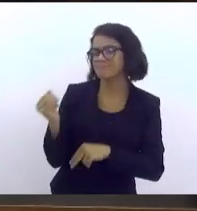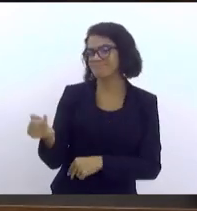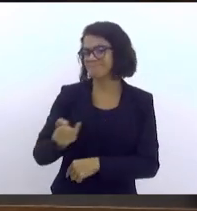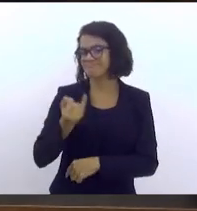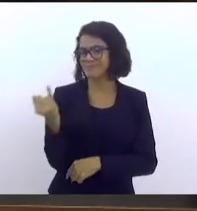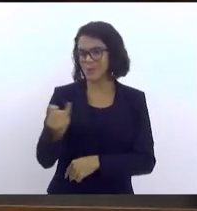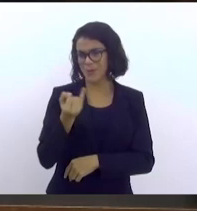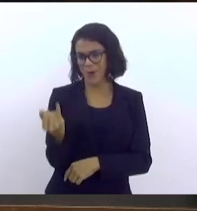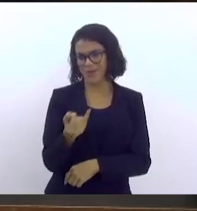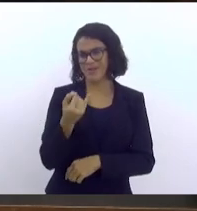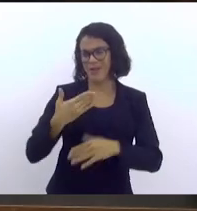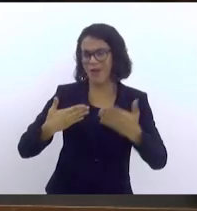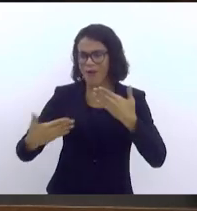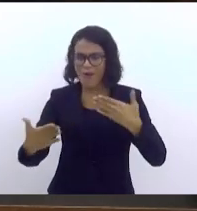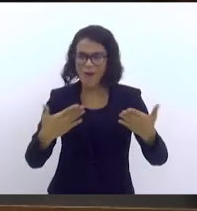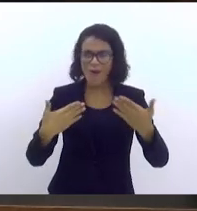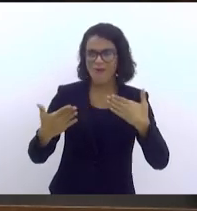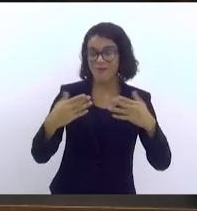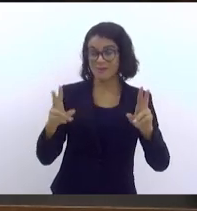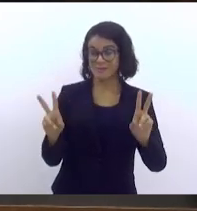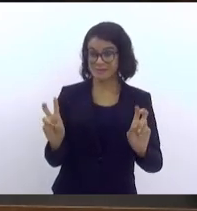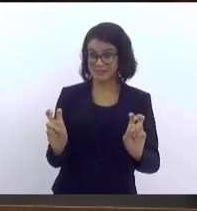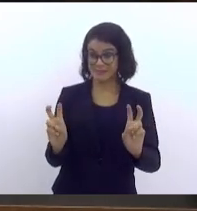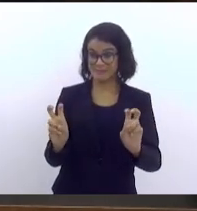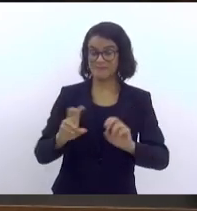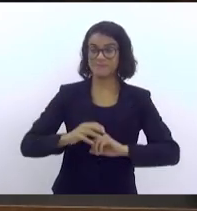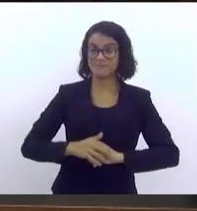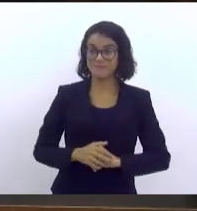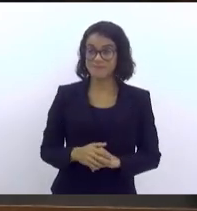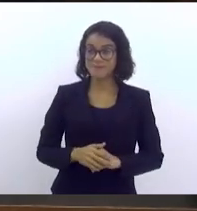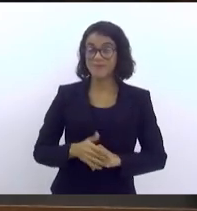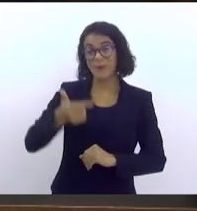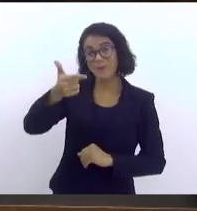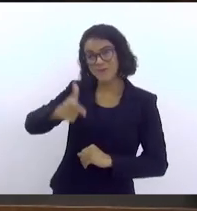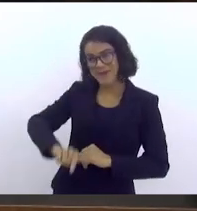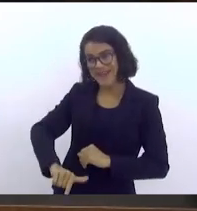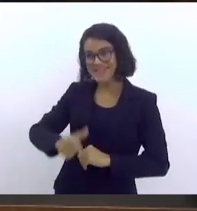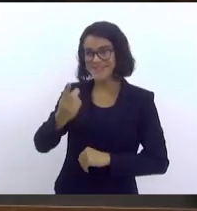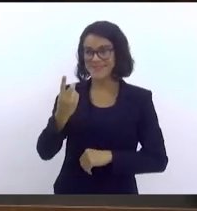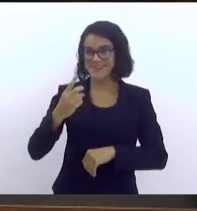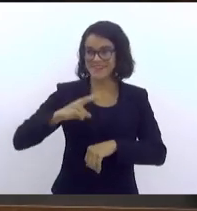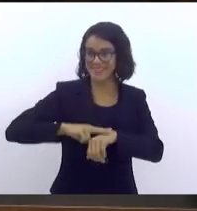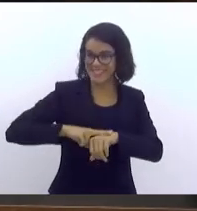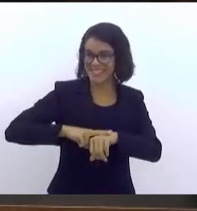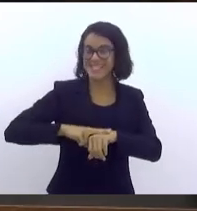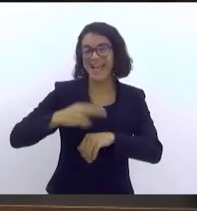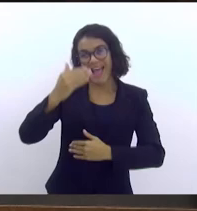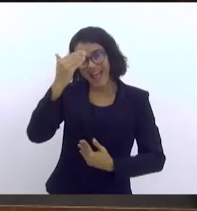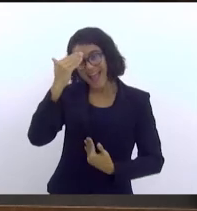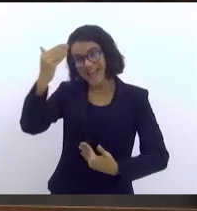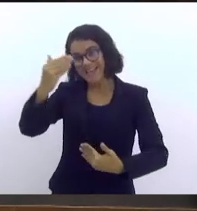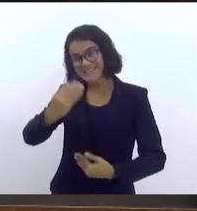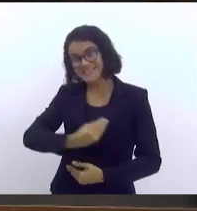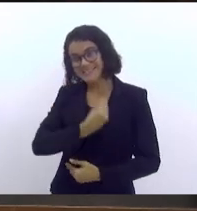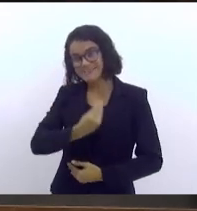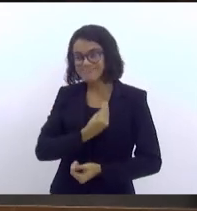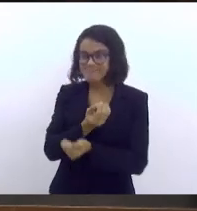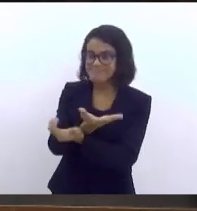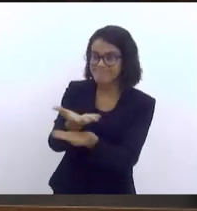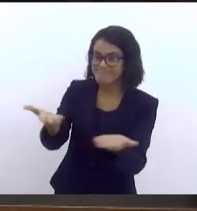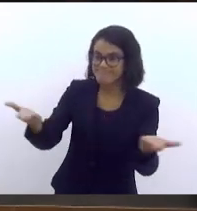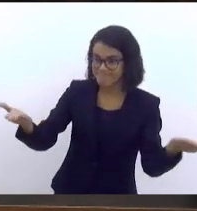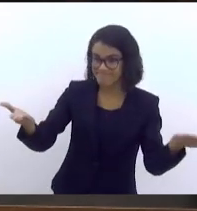desse assunto Então eu queria mais uma vez agradecer a presença de todos